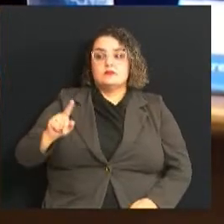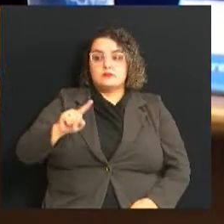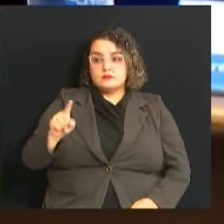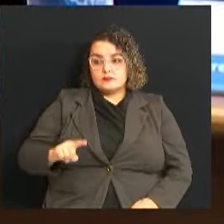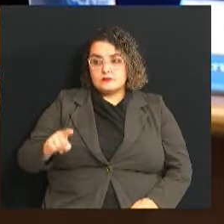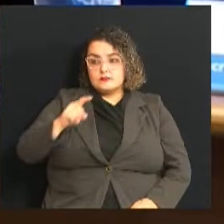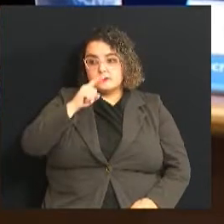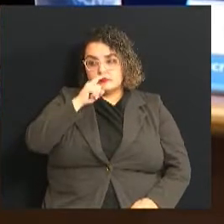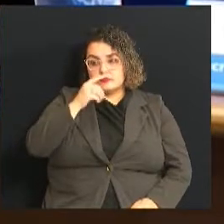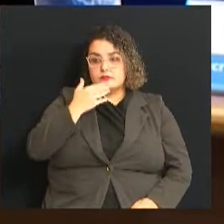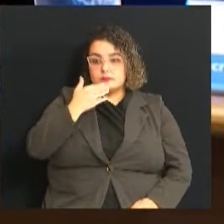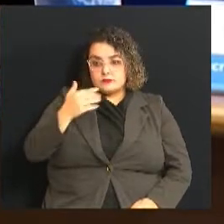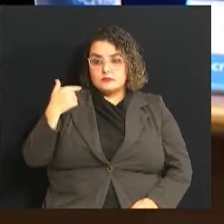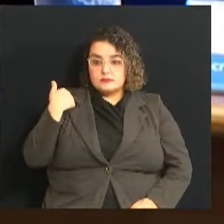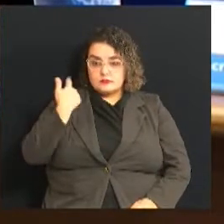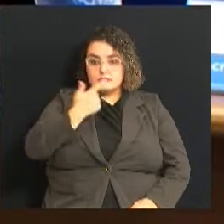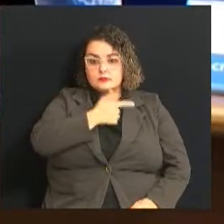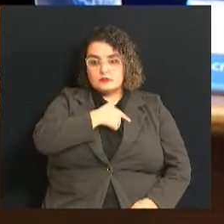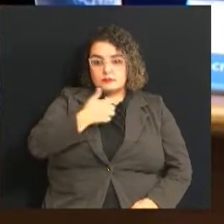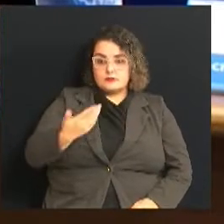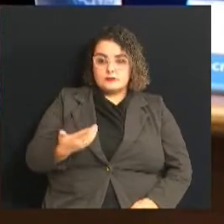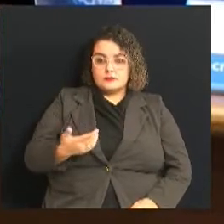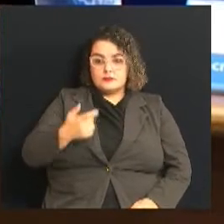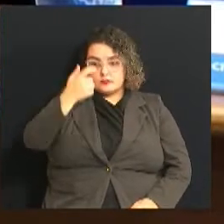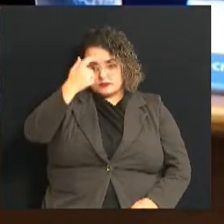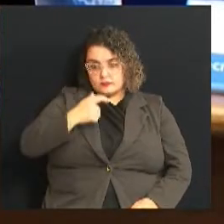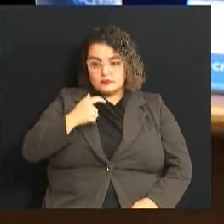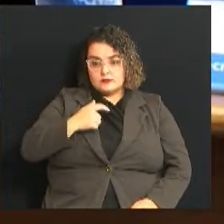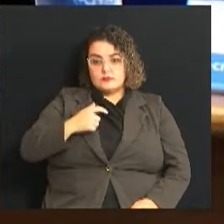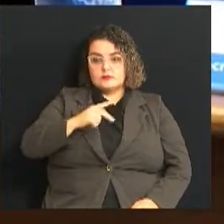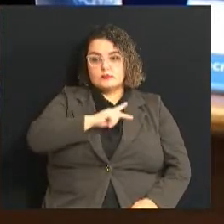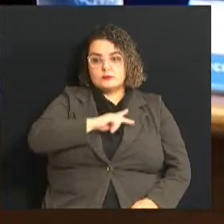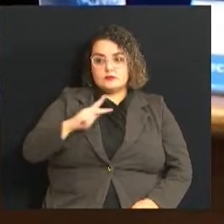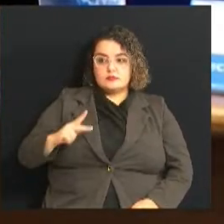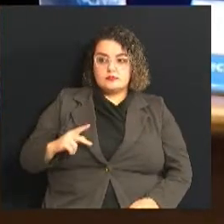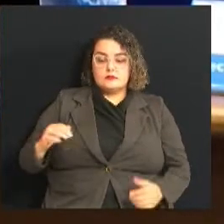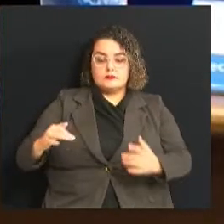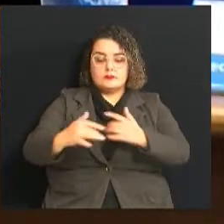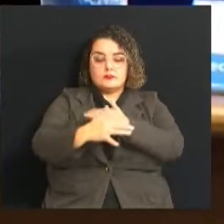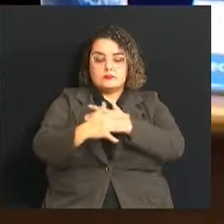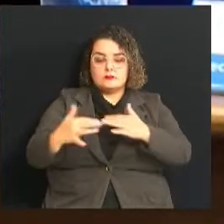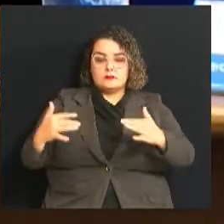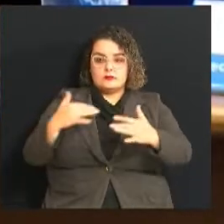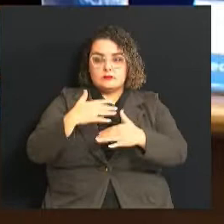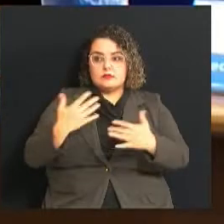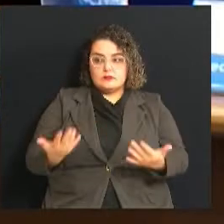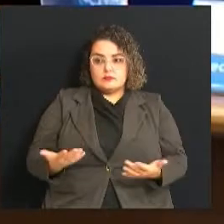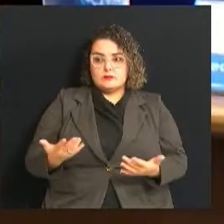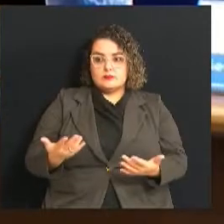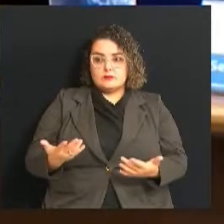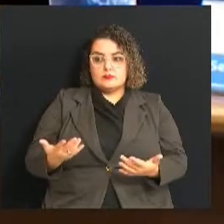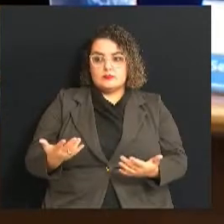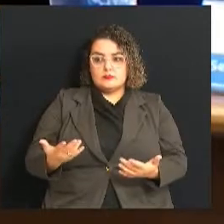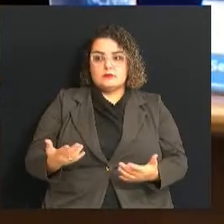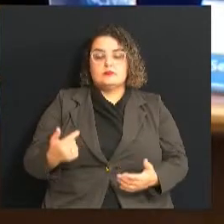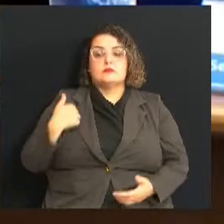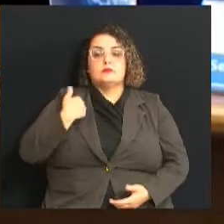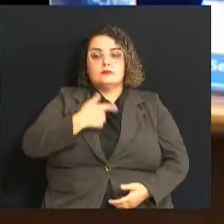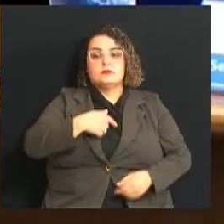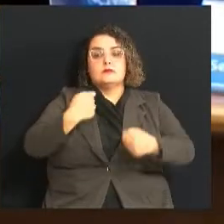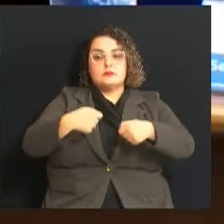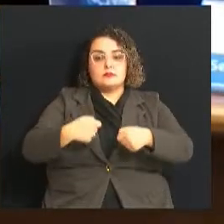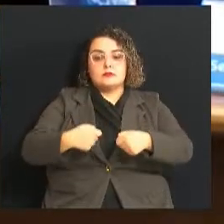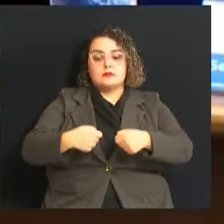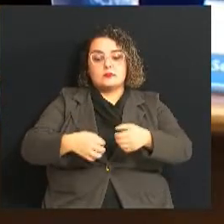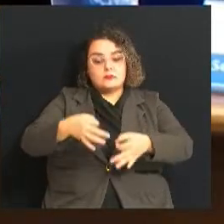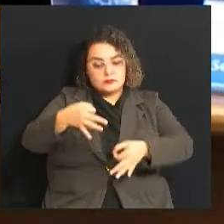para nós. Eu sou presidente da Comissão de Urbanismo e ele me chamou e disse: Schneider, nós temos que fazer justiça